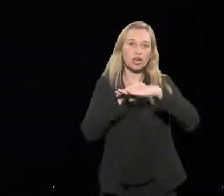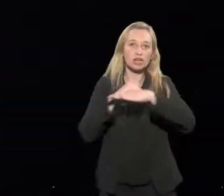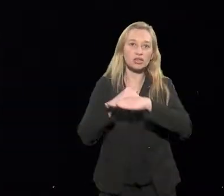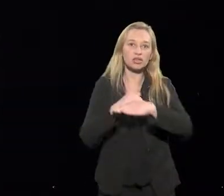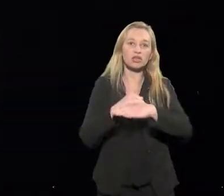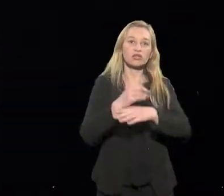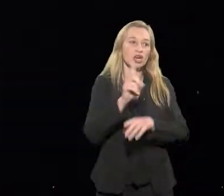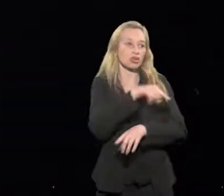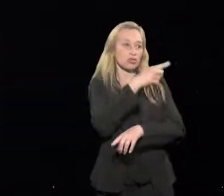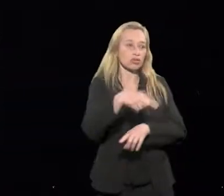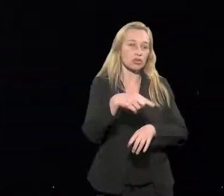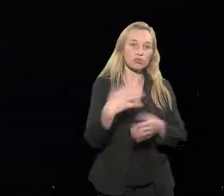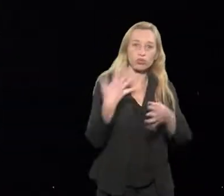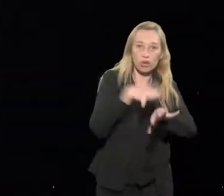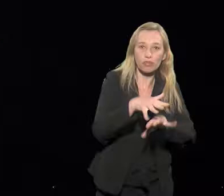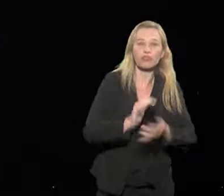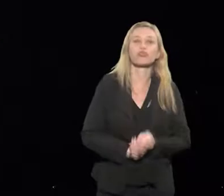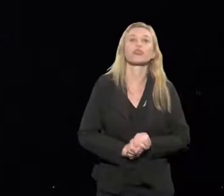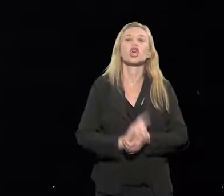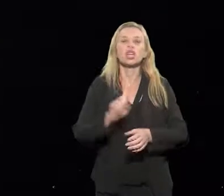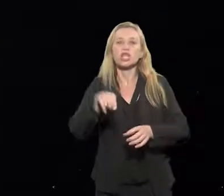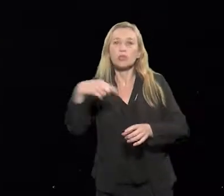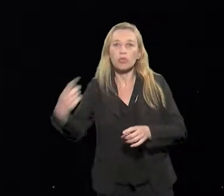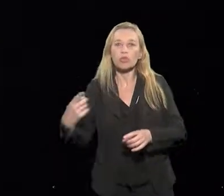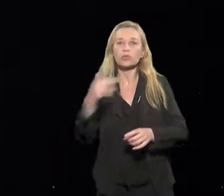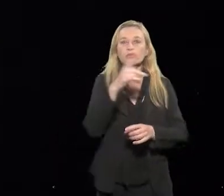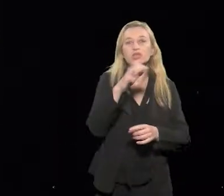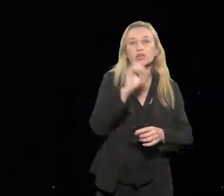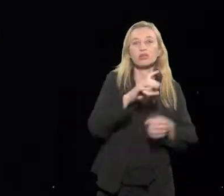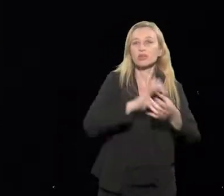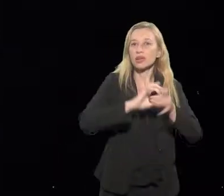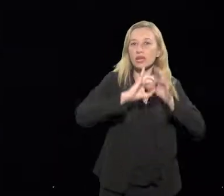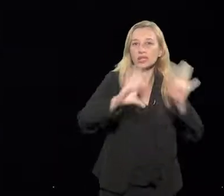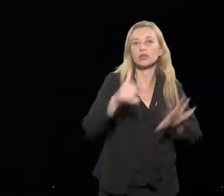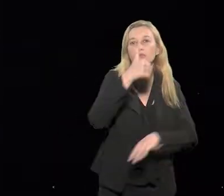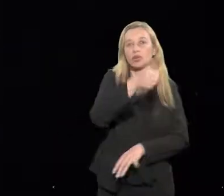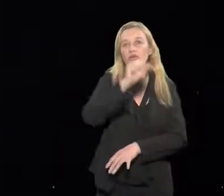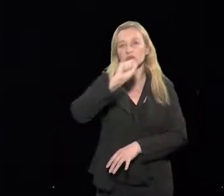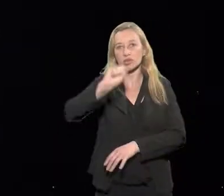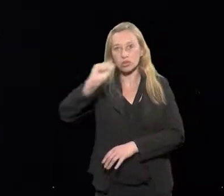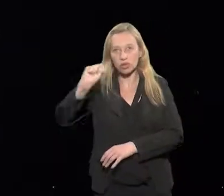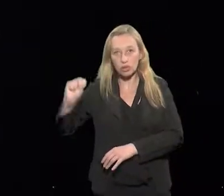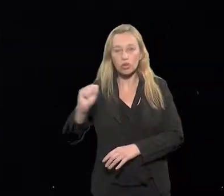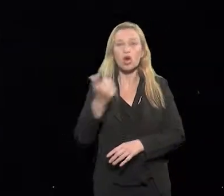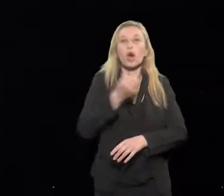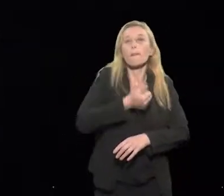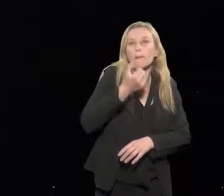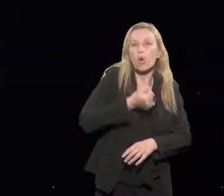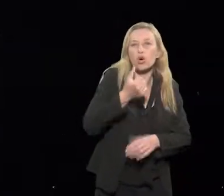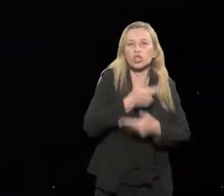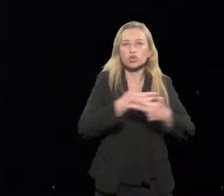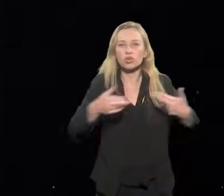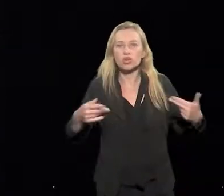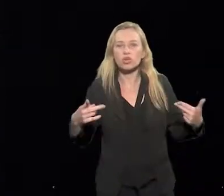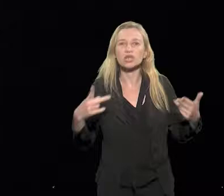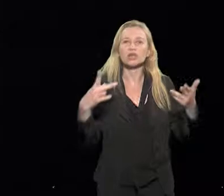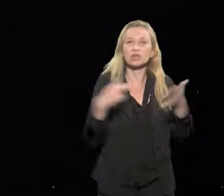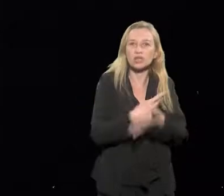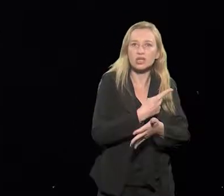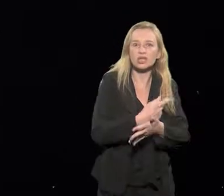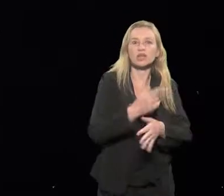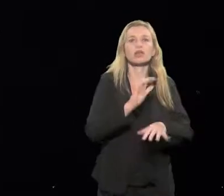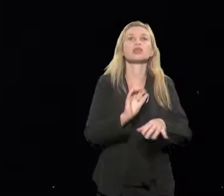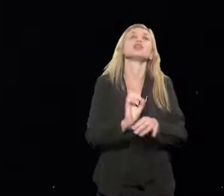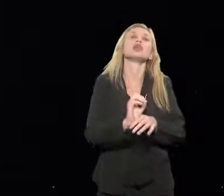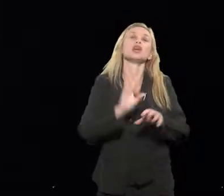desigualdades, condenados à exclusão social. Depois da pseudo-libertação de 1888, poucas medidas para